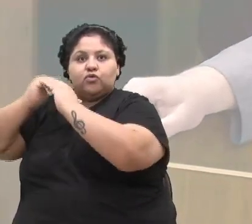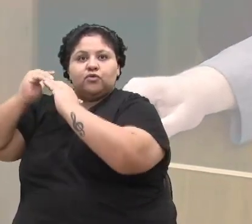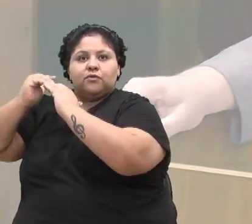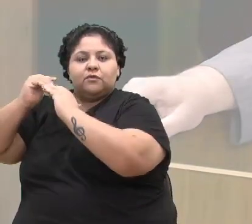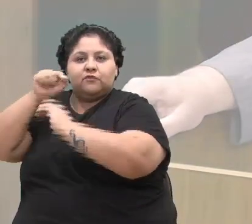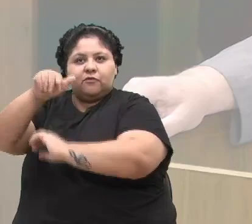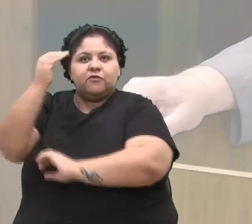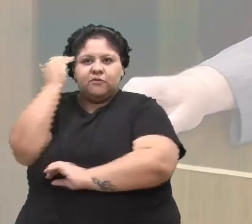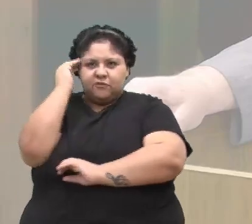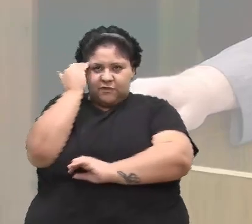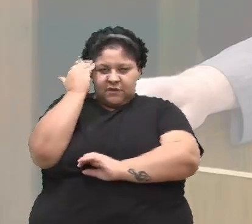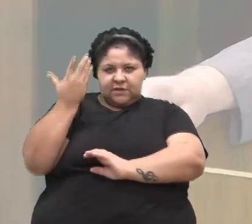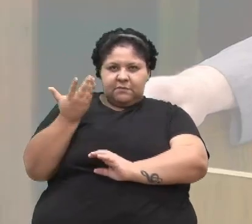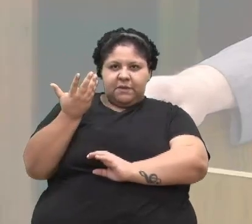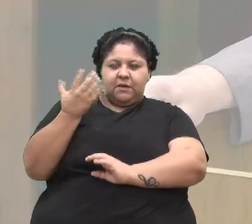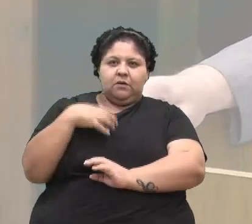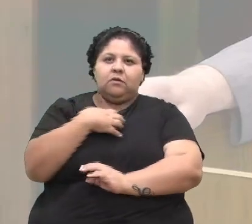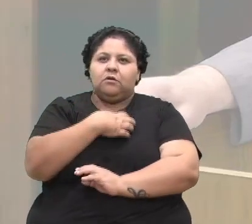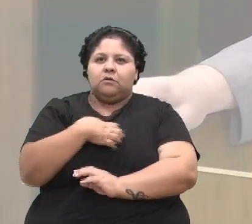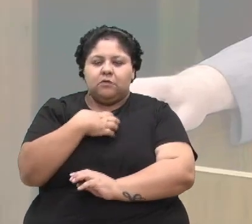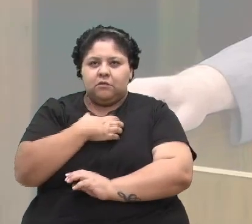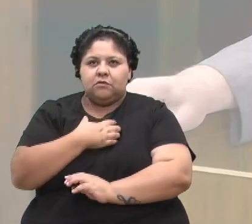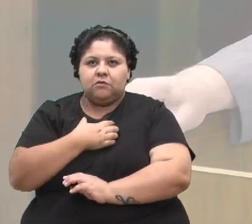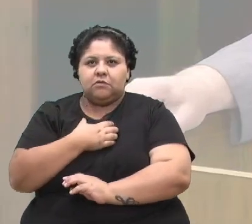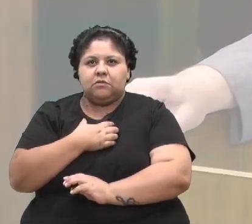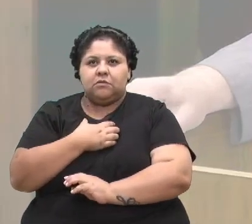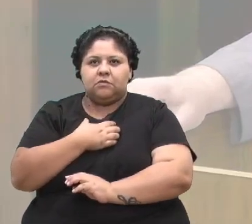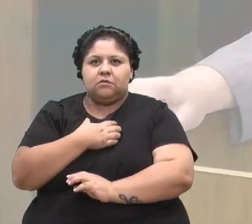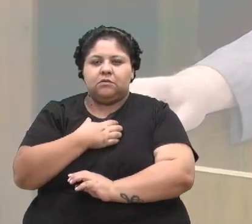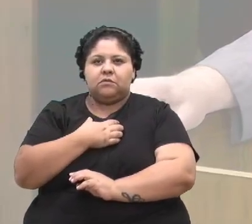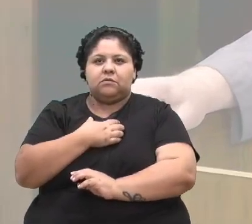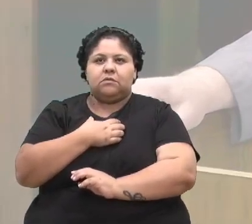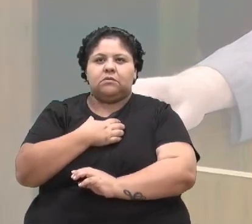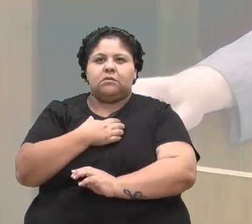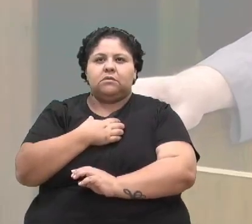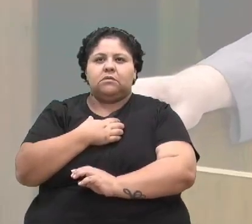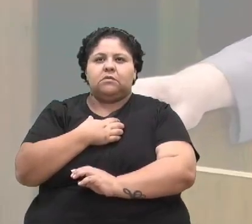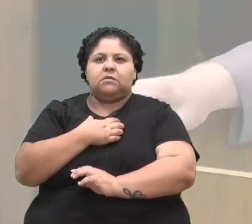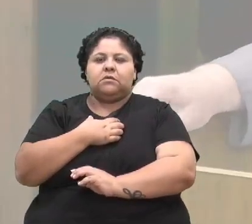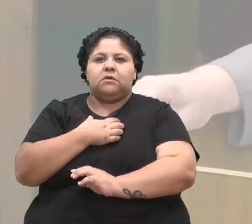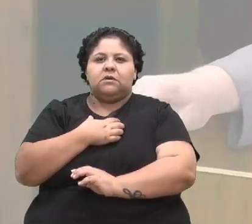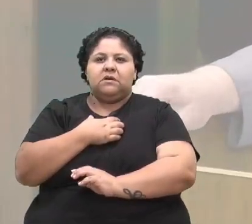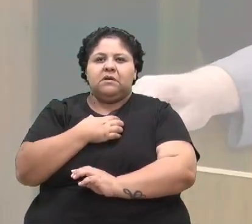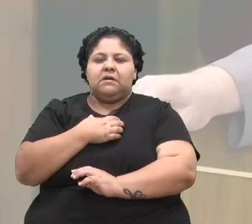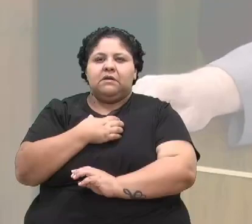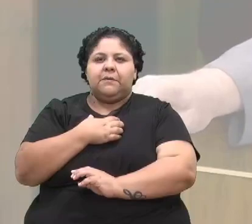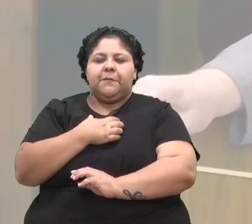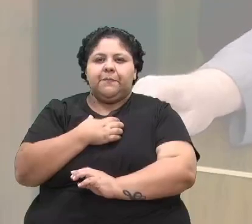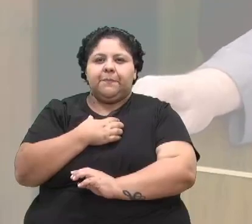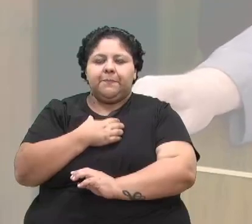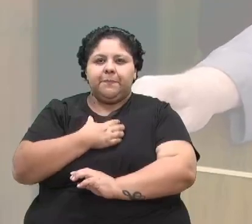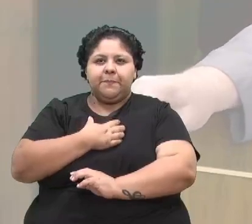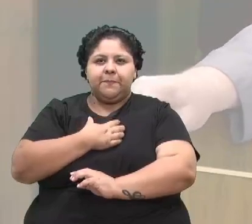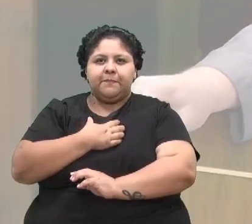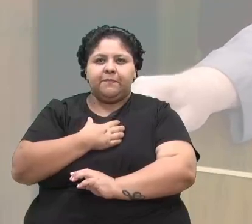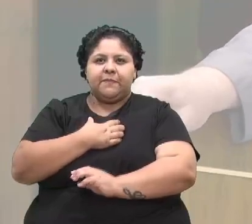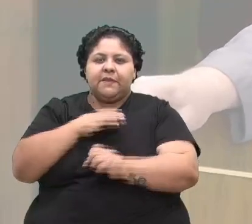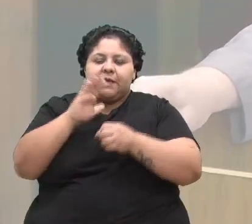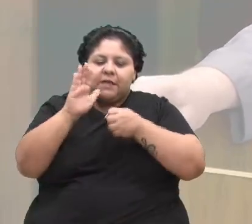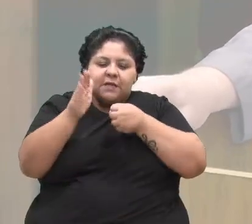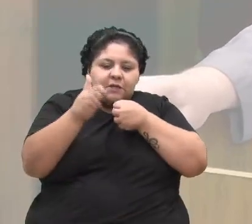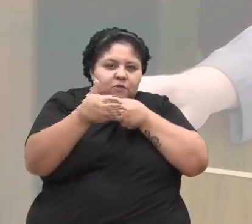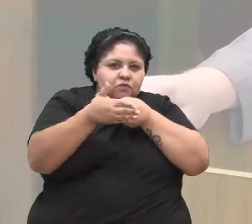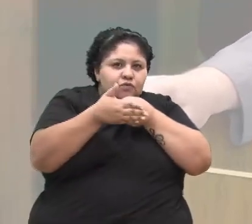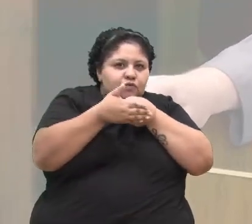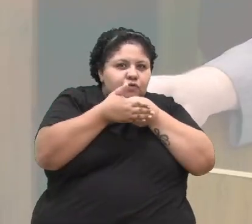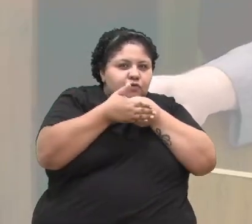você sabe qual a ferramenta en passant que tem... En passant é uma palavra meio complicada, mas escondida